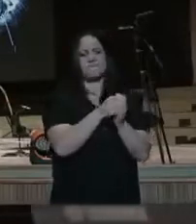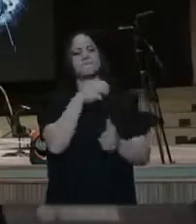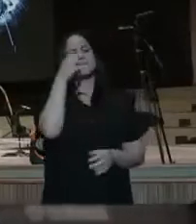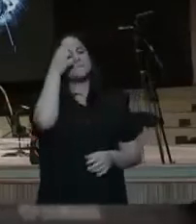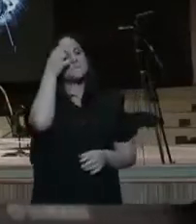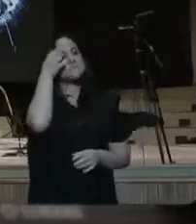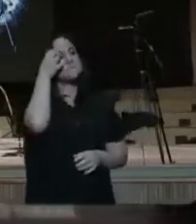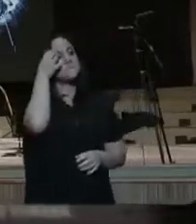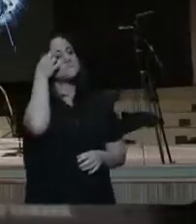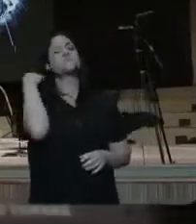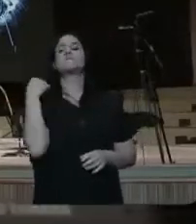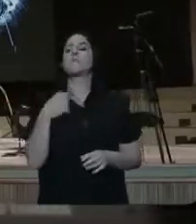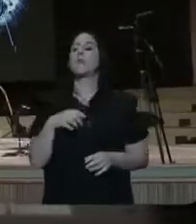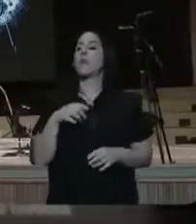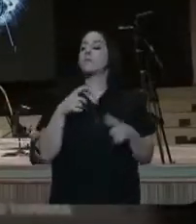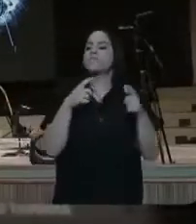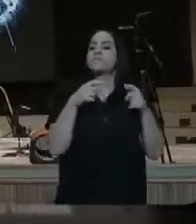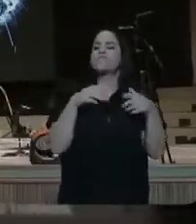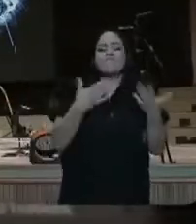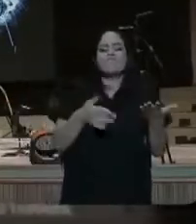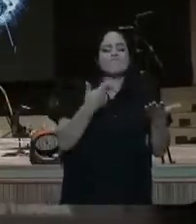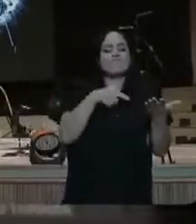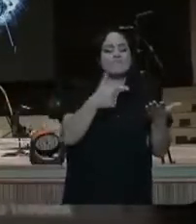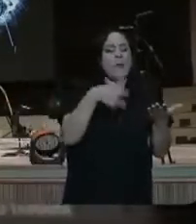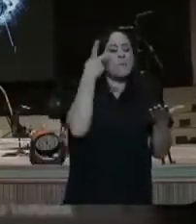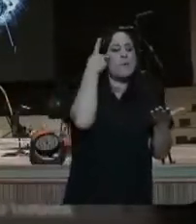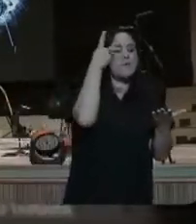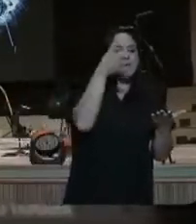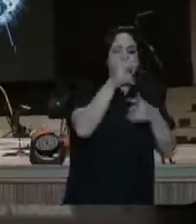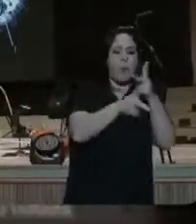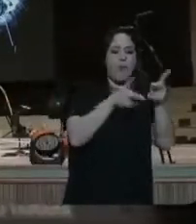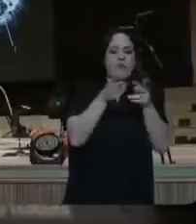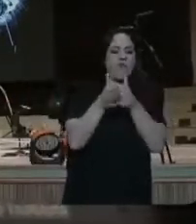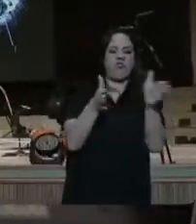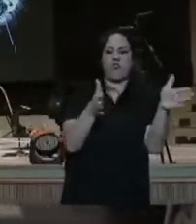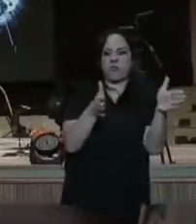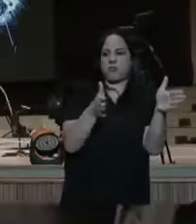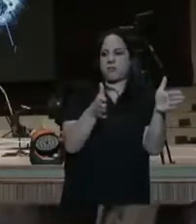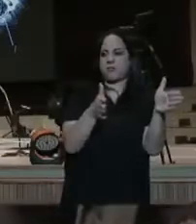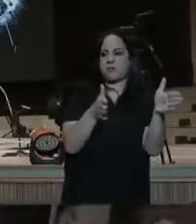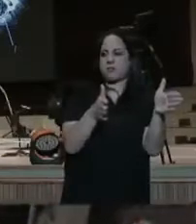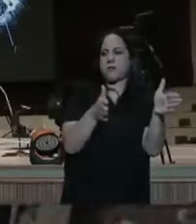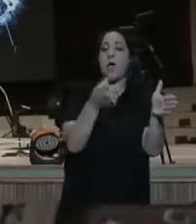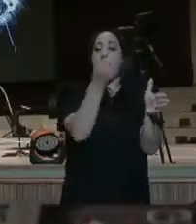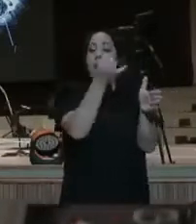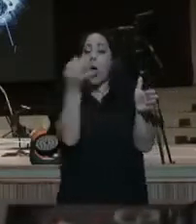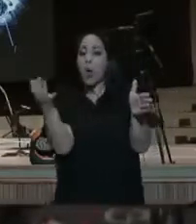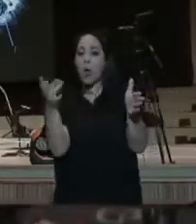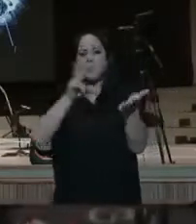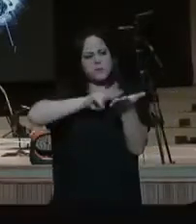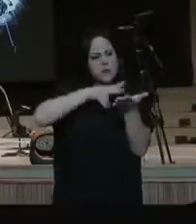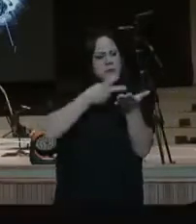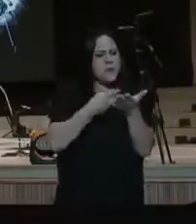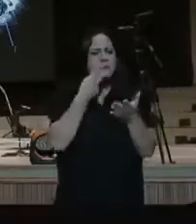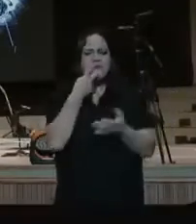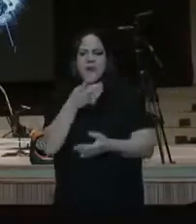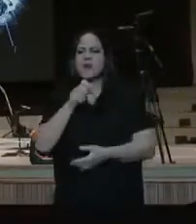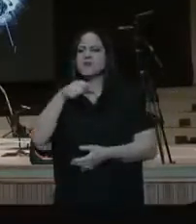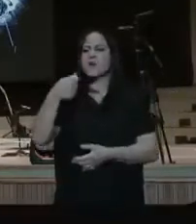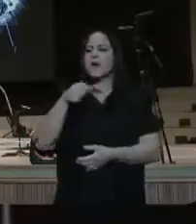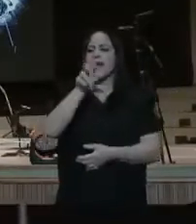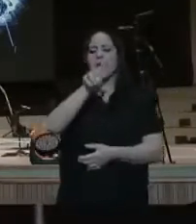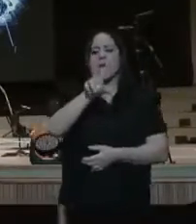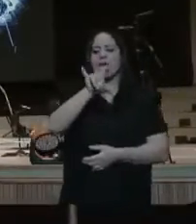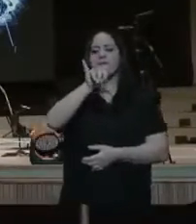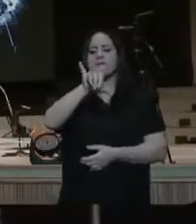onde não a profecia o povo se corrompe algumas versões usam visão porque